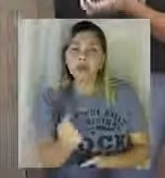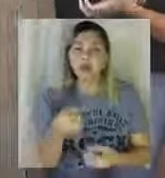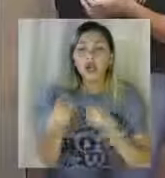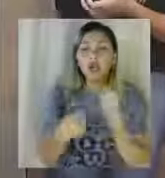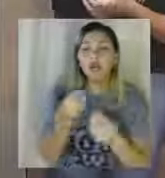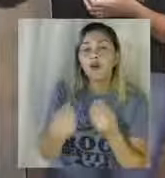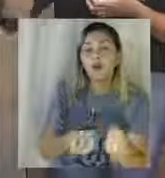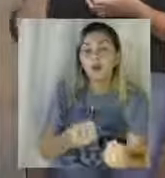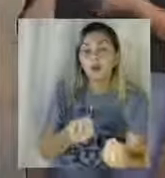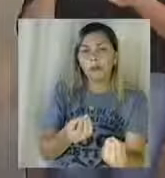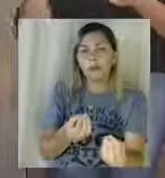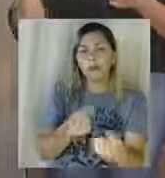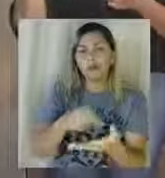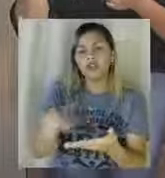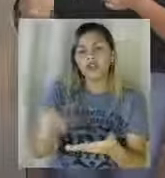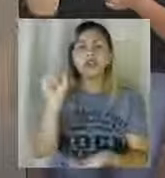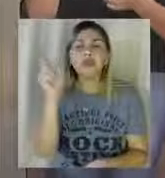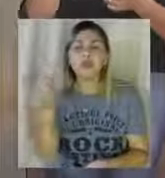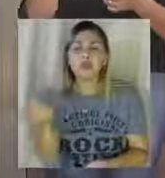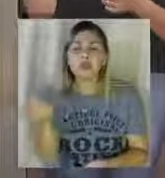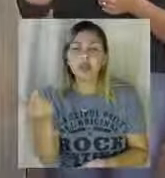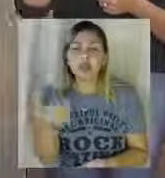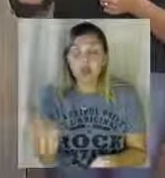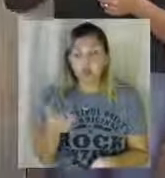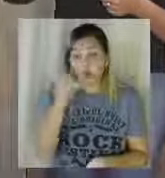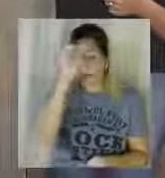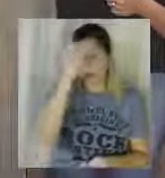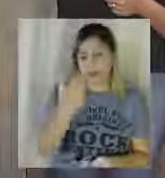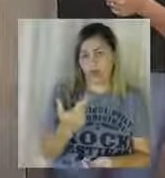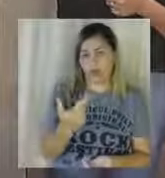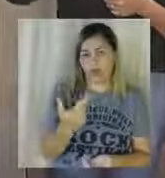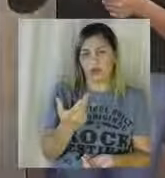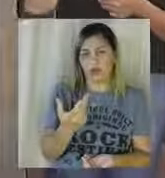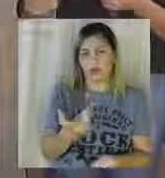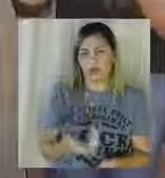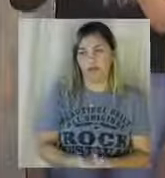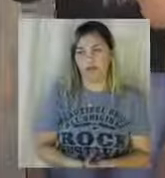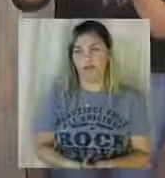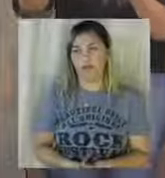é que ela escrevia e eu queria aprender. Aí a minha irmã